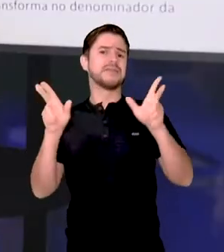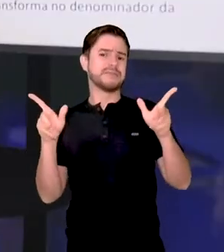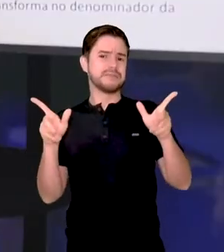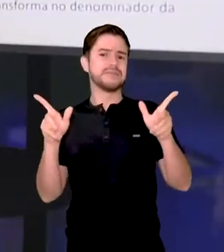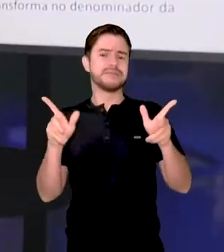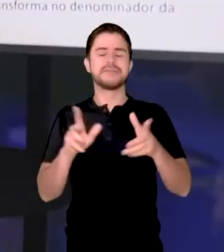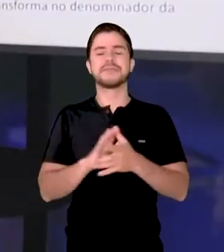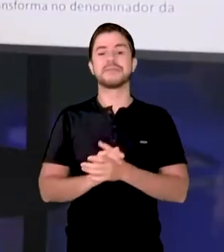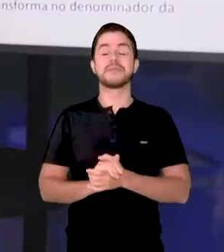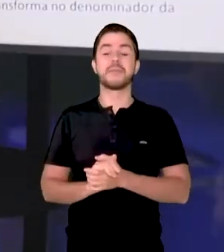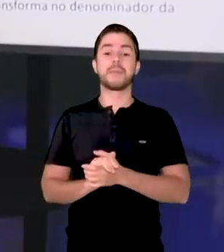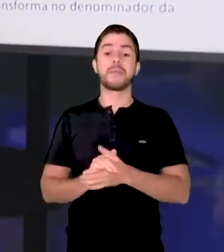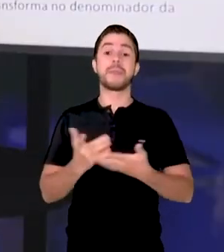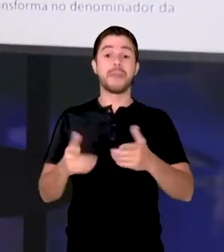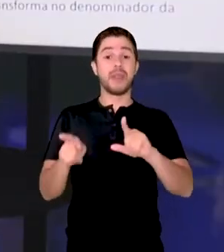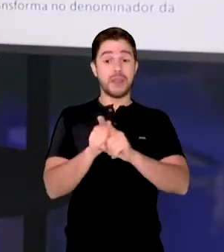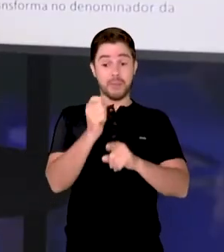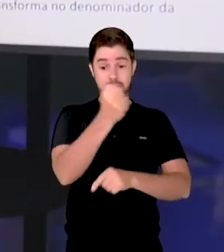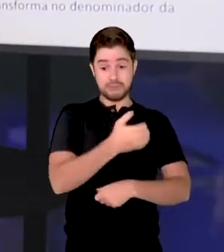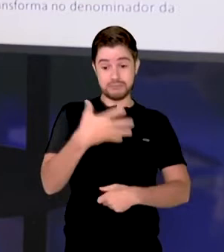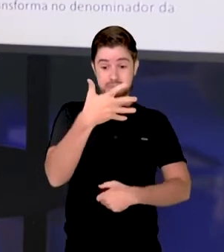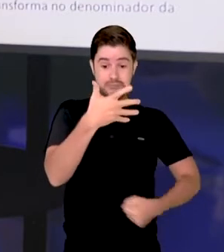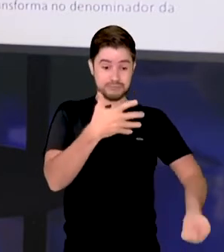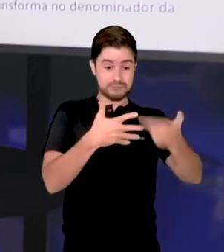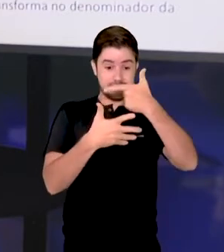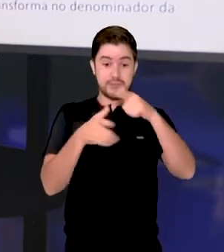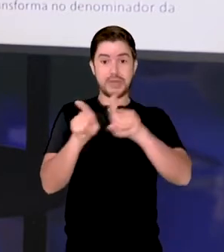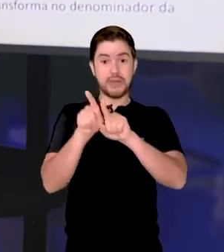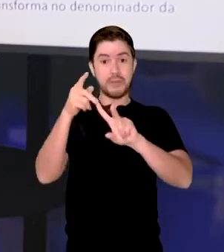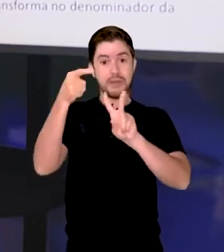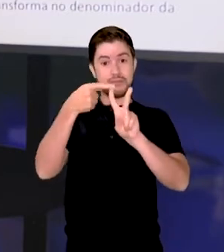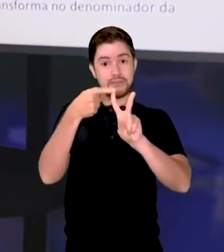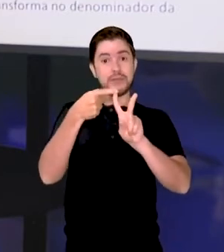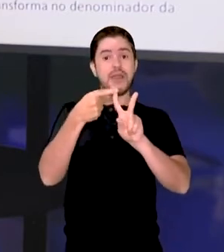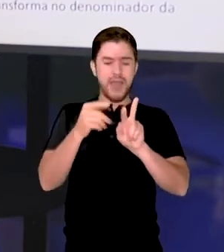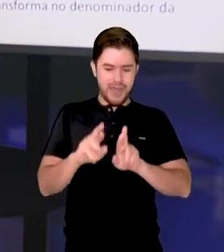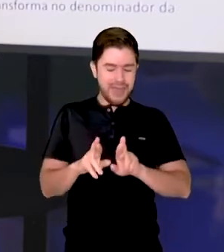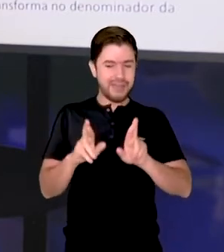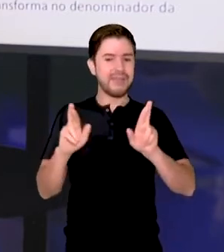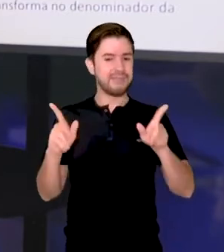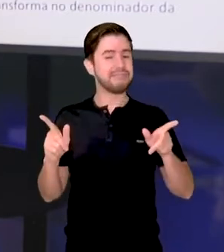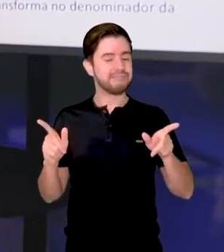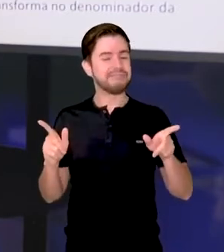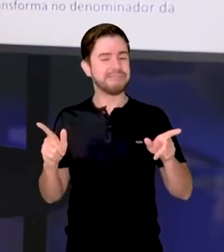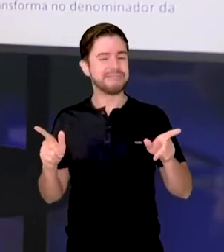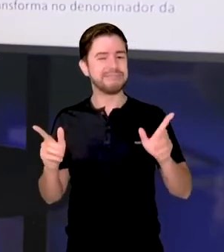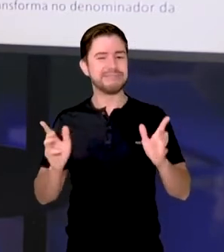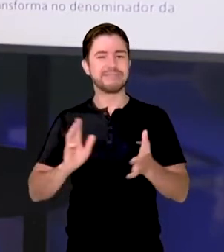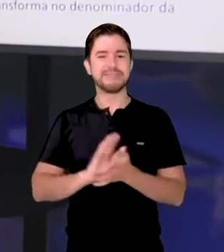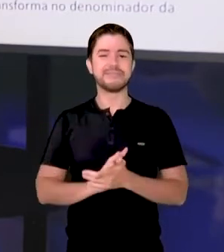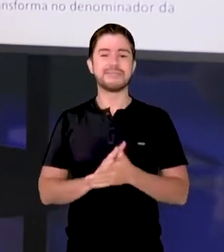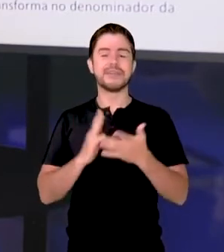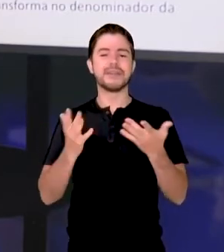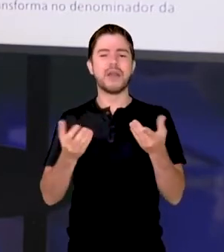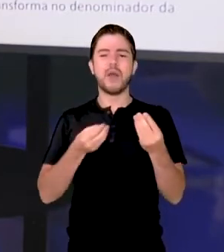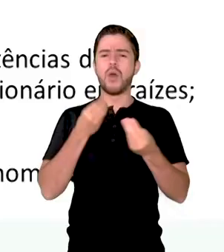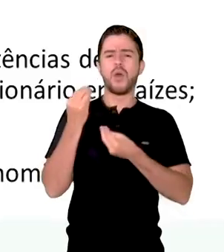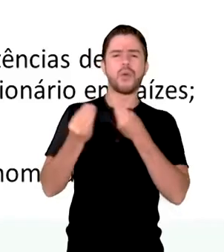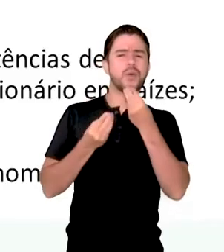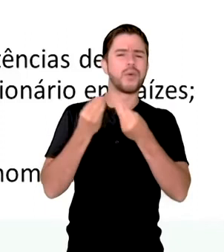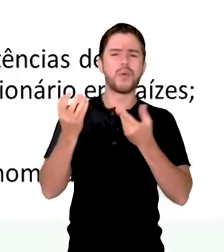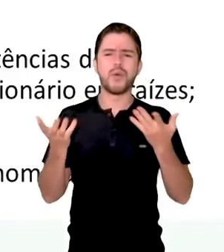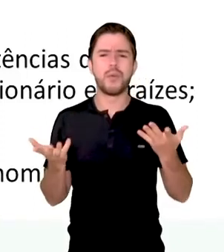operações inversas as potências e as raízes elas estão bem são operações Oi beleza Como